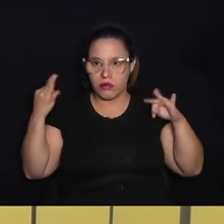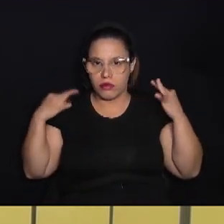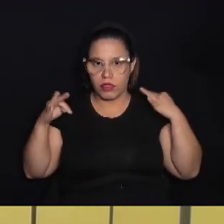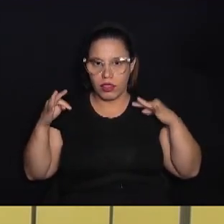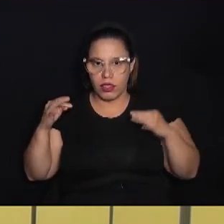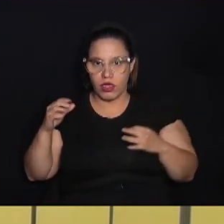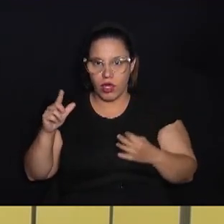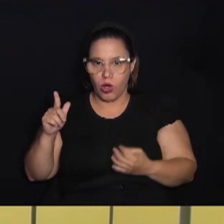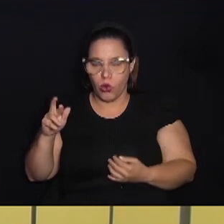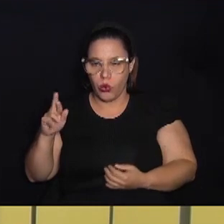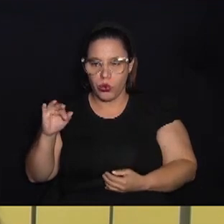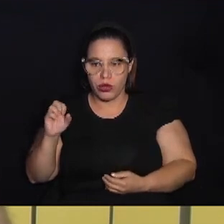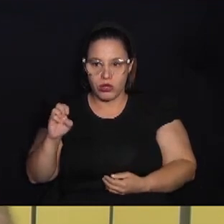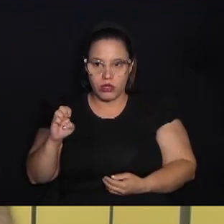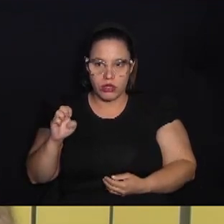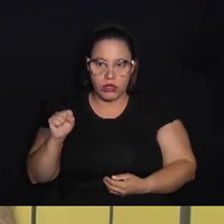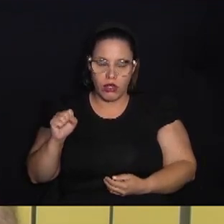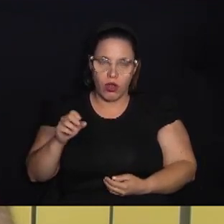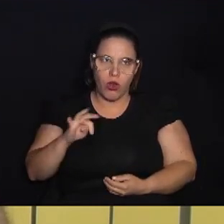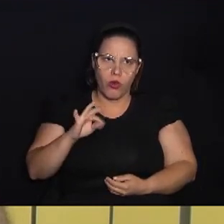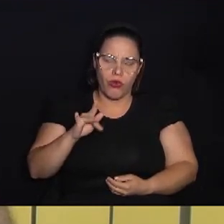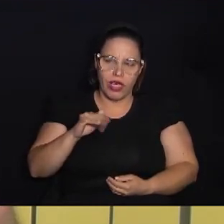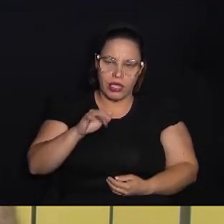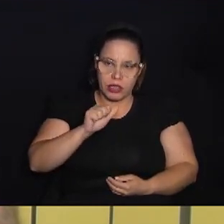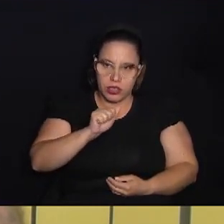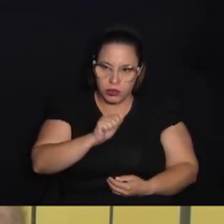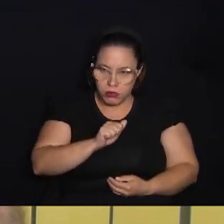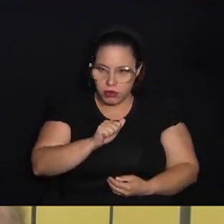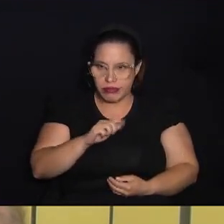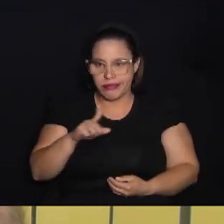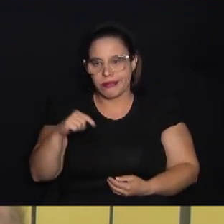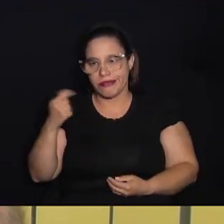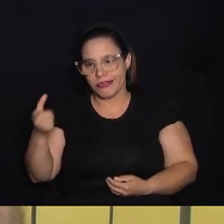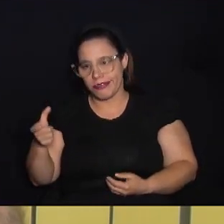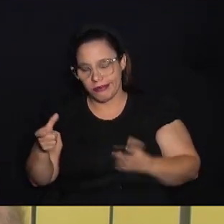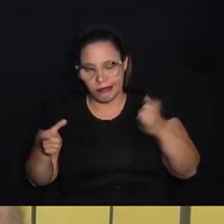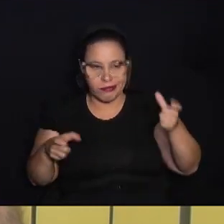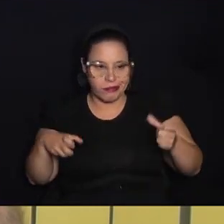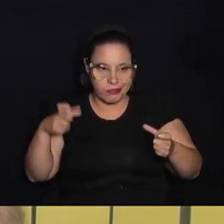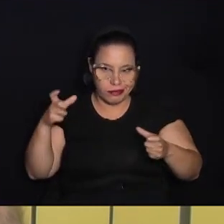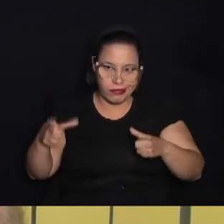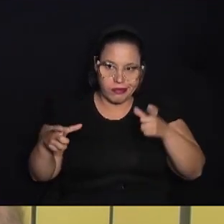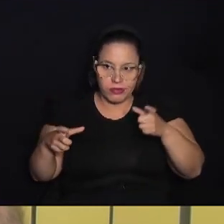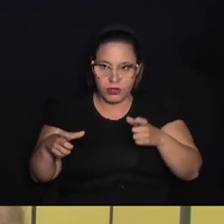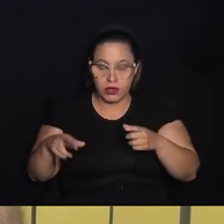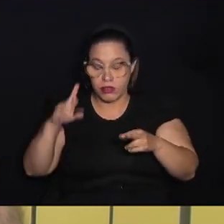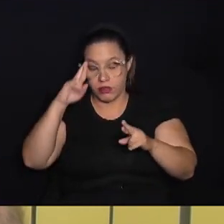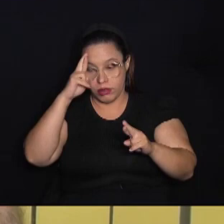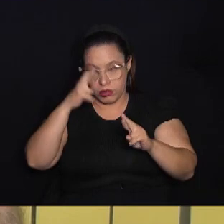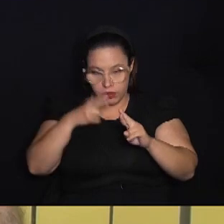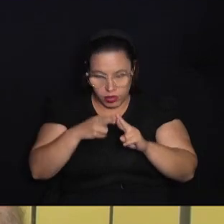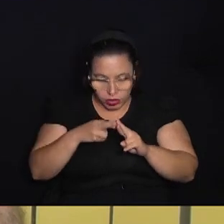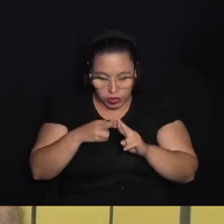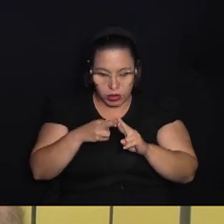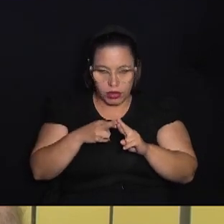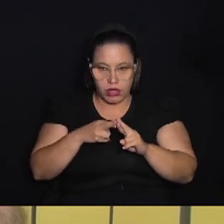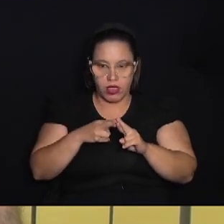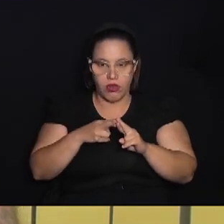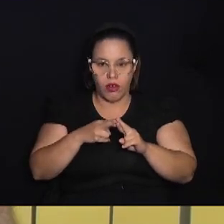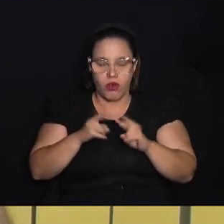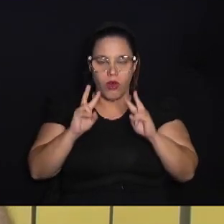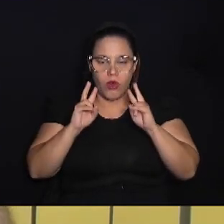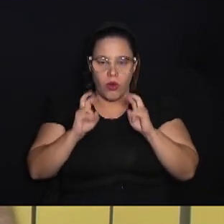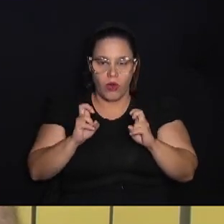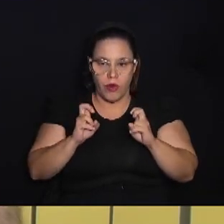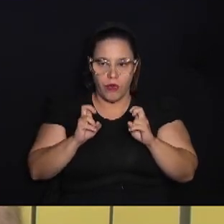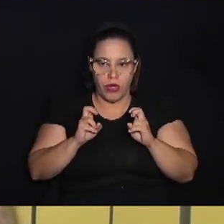Lourdes como tem Fátima como tem outras cidades quer dizer se se for reconhecida a aparição de Nossa Senhora das Lágrimas aqui o